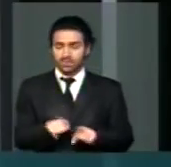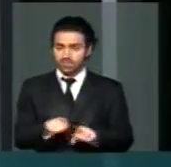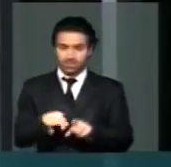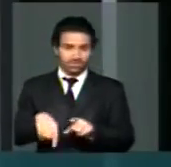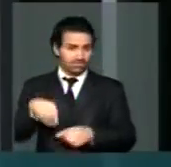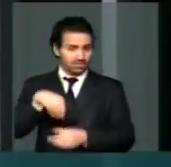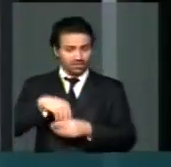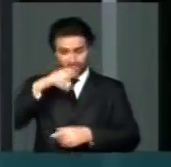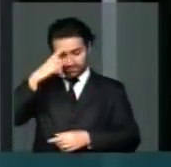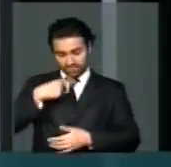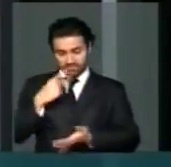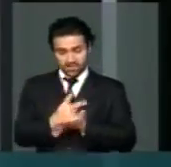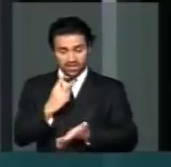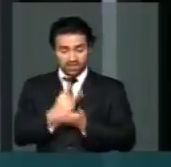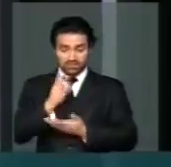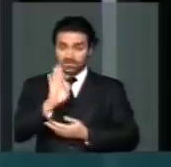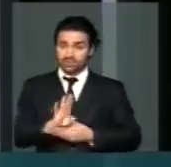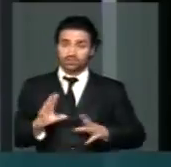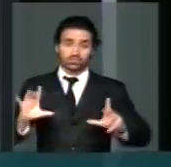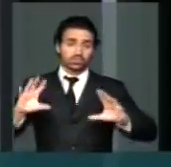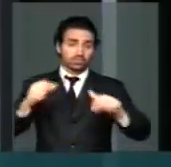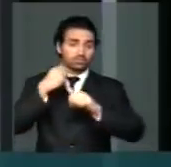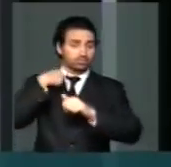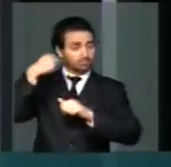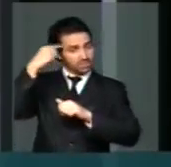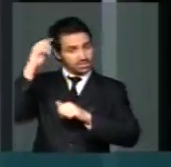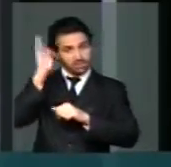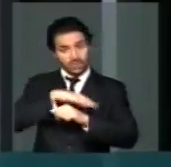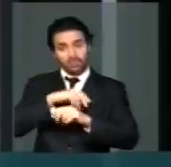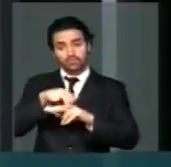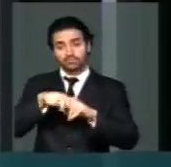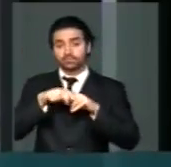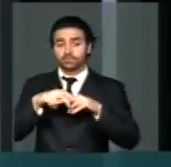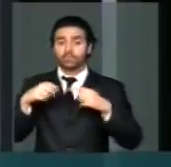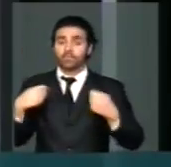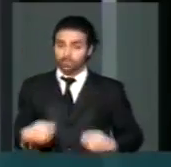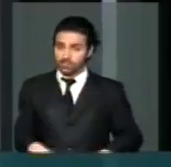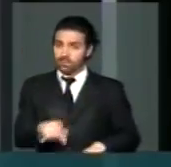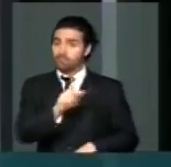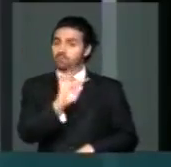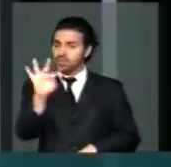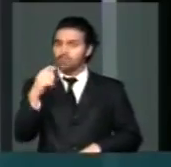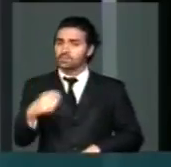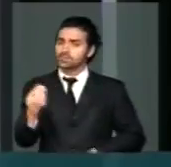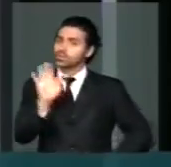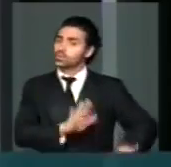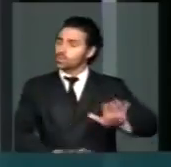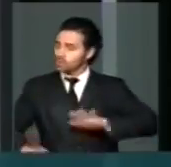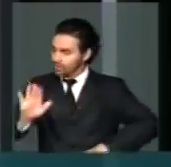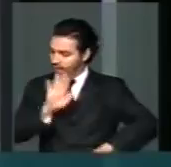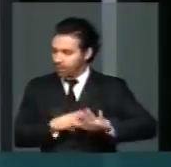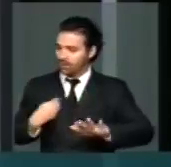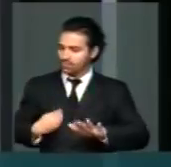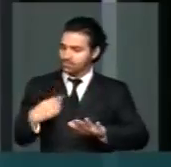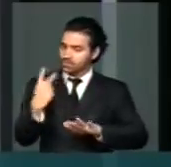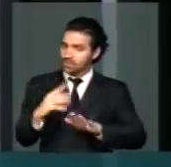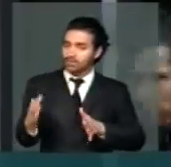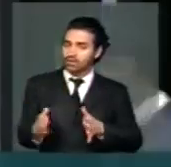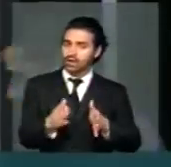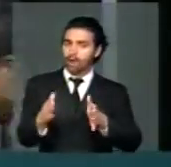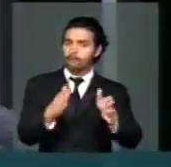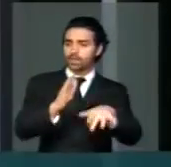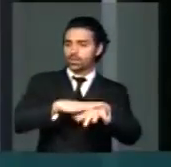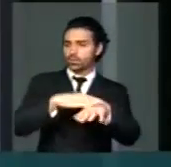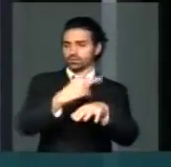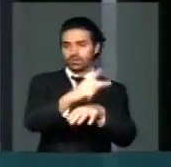país. É necessário que esse partido tome cuidado com o caminho que ele está tomando. Vocês